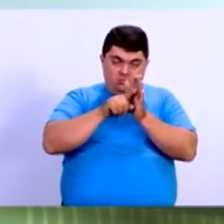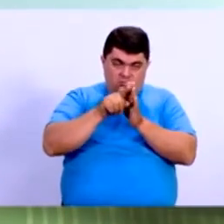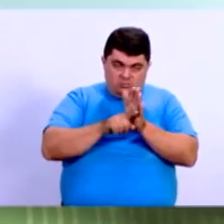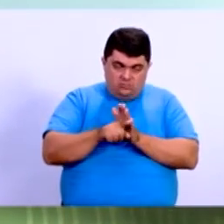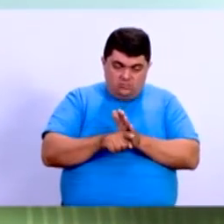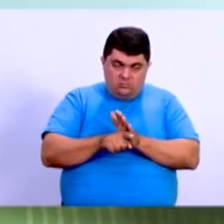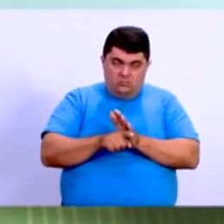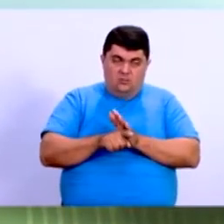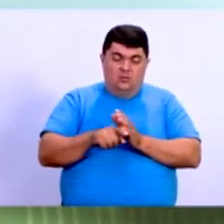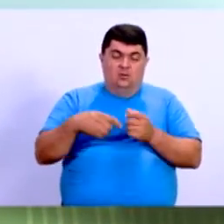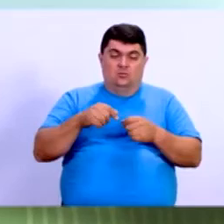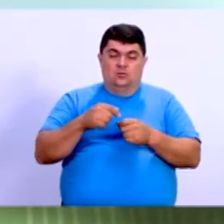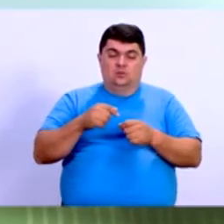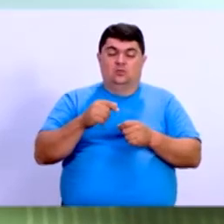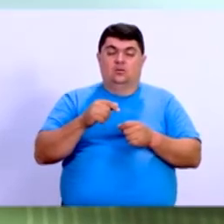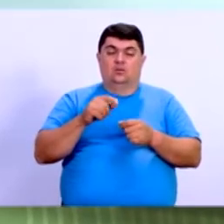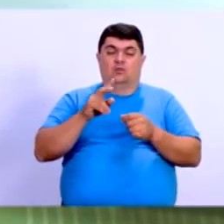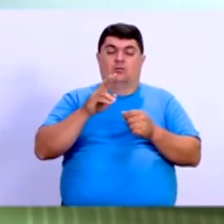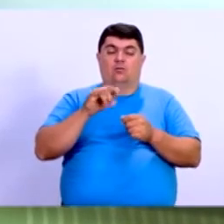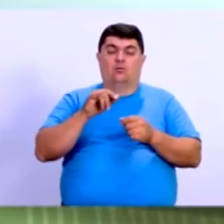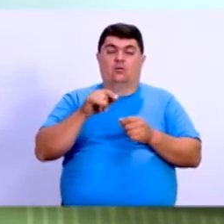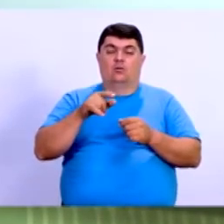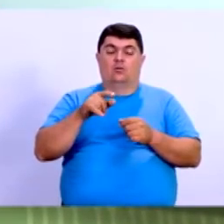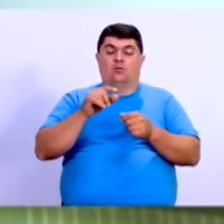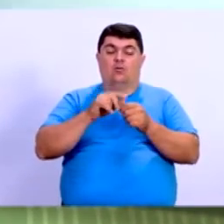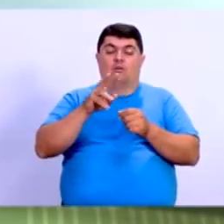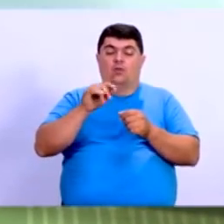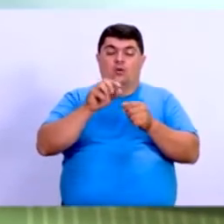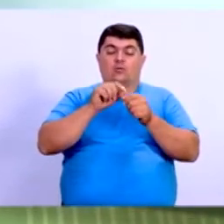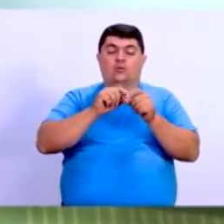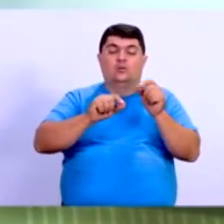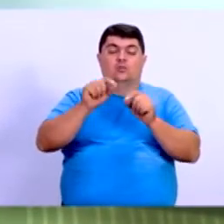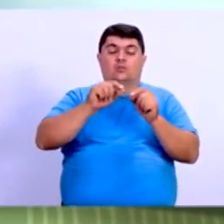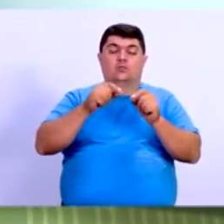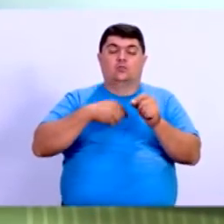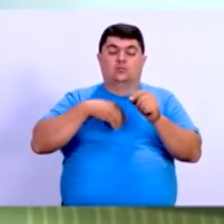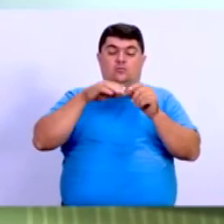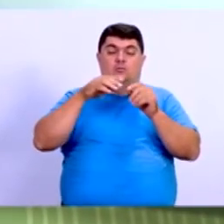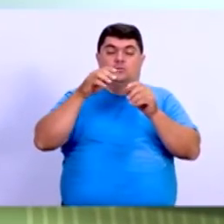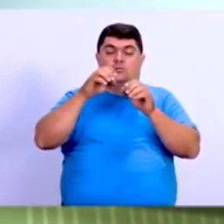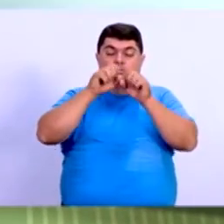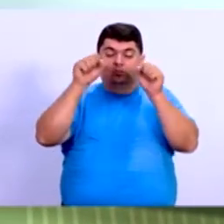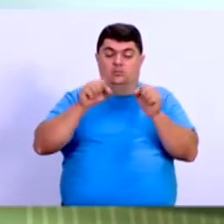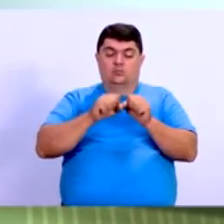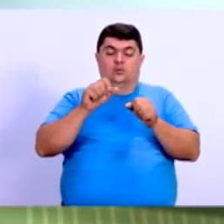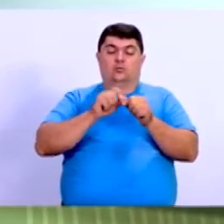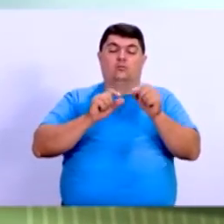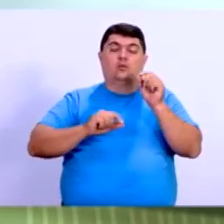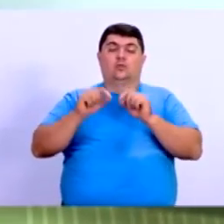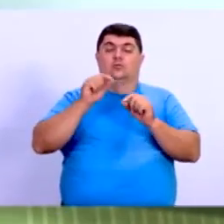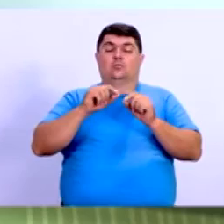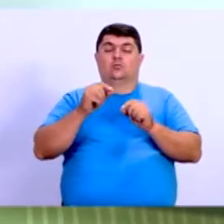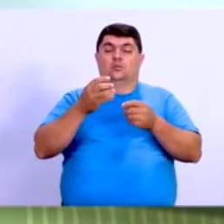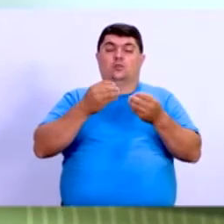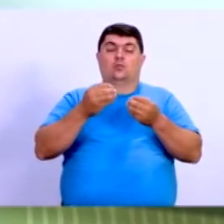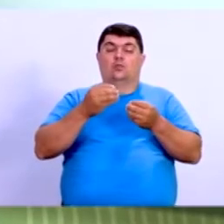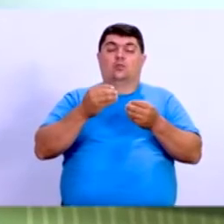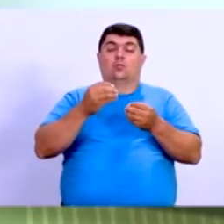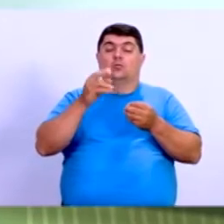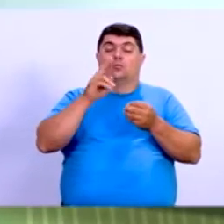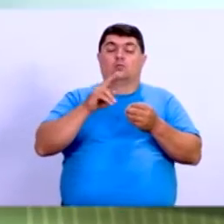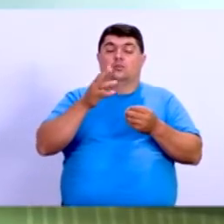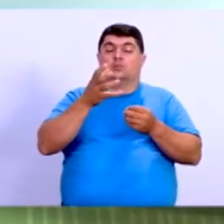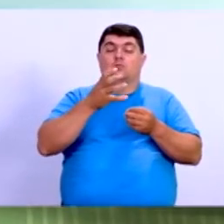é delimitar o que o usuário precisa fazer, o que o seu sistema precisa fazer, como o usuário quer fazer isso